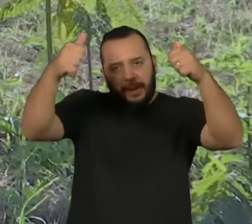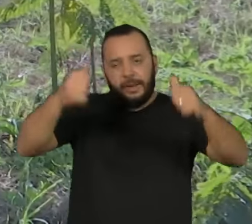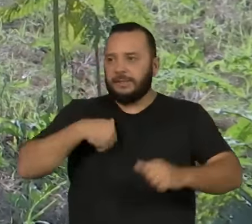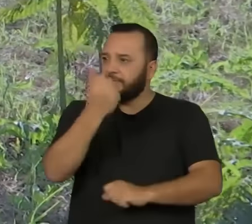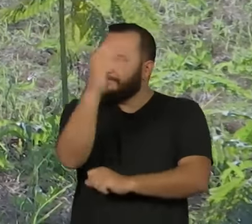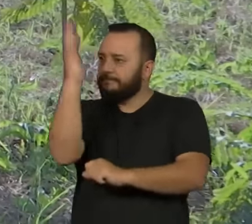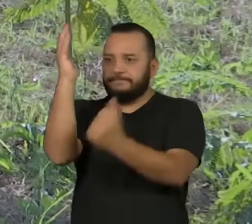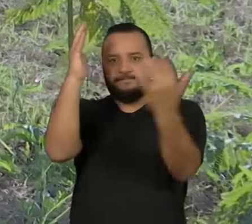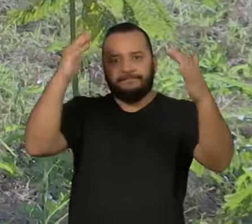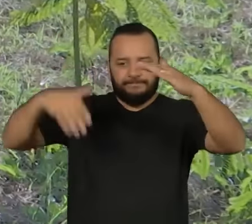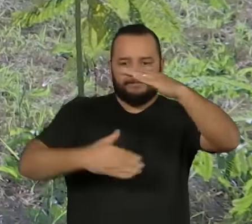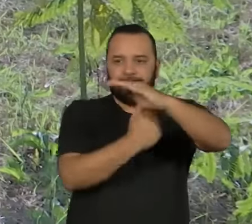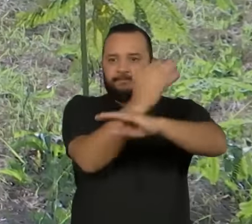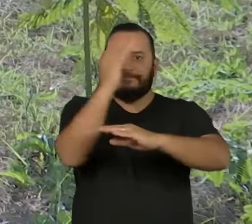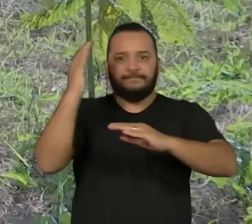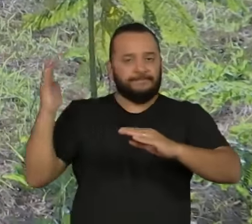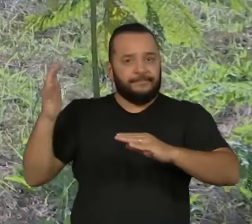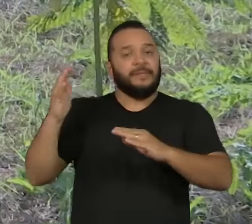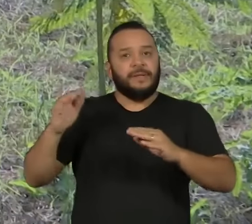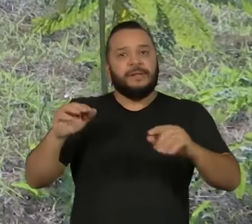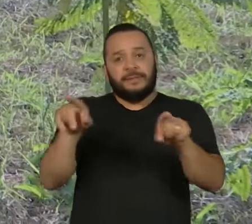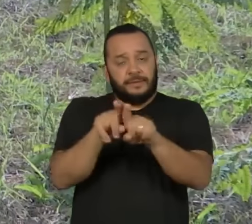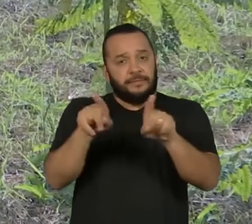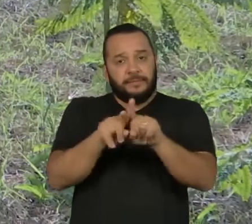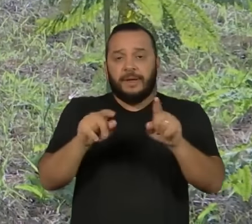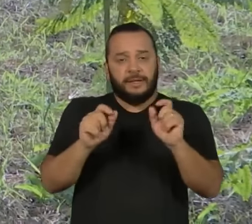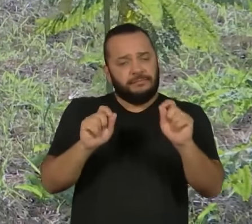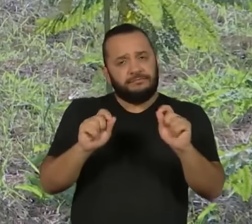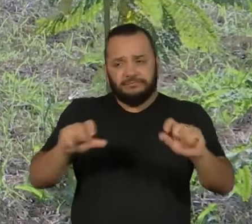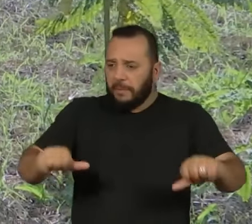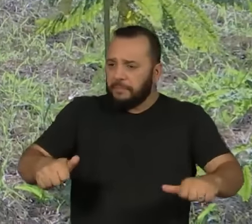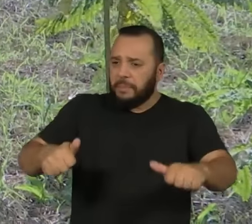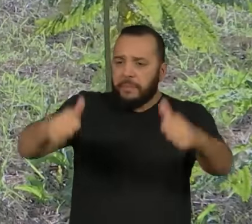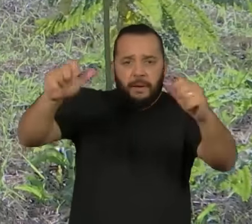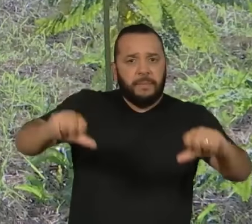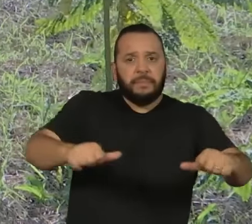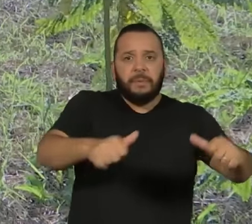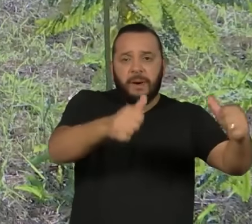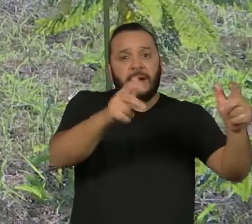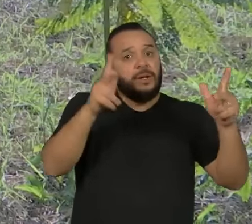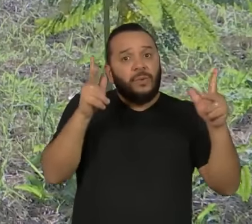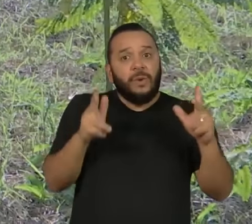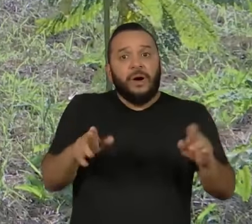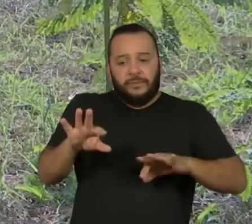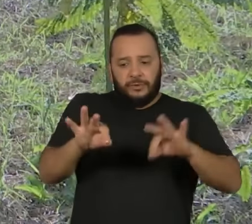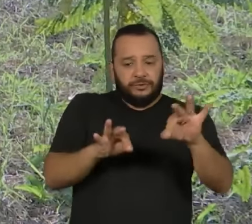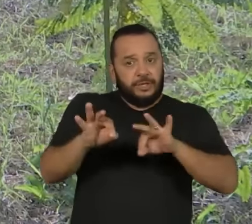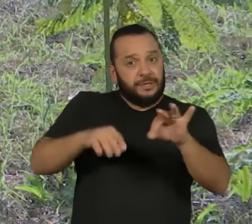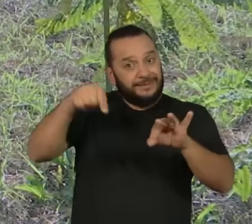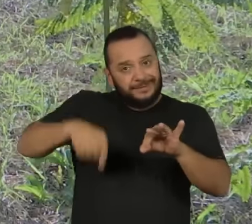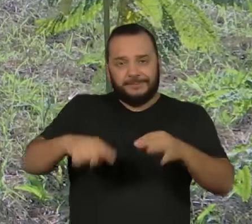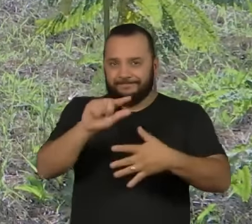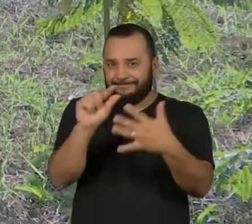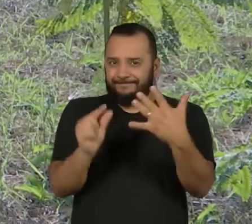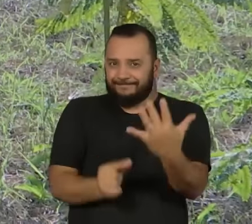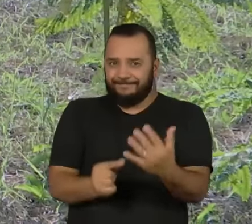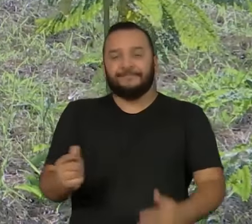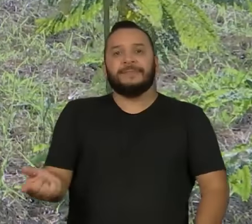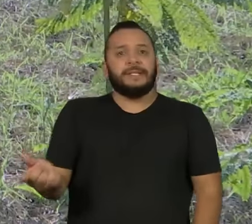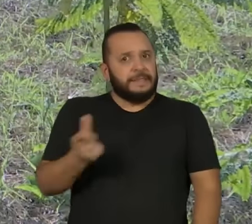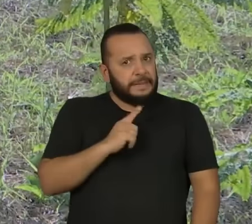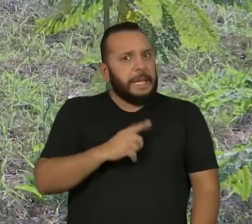grandes regiões naturais e as florestas, como este projeto que nós estamos vendo na Mata Atlântica, por exemplo. São muitos